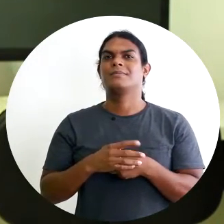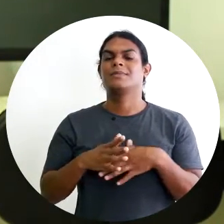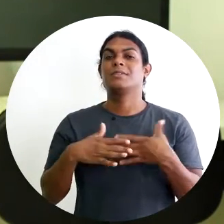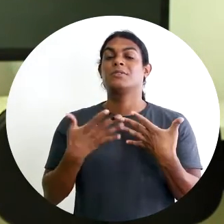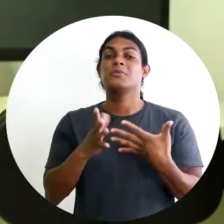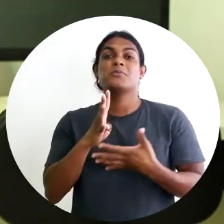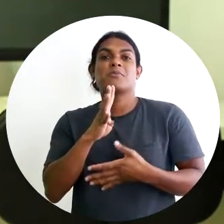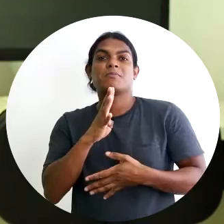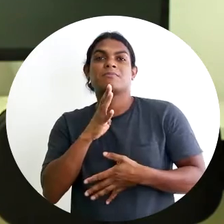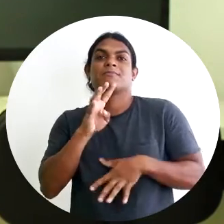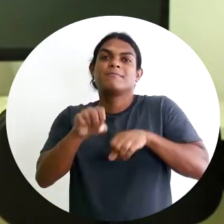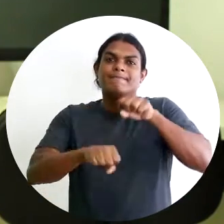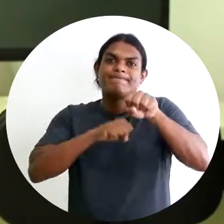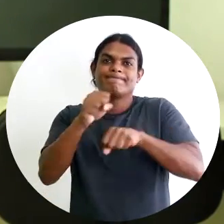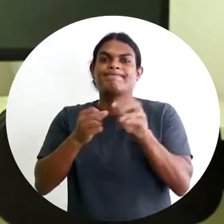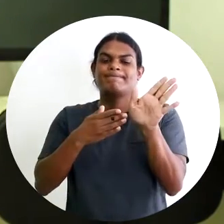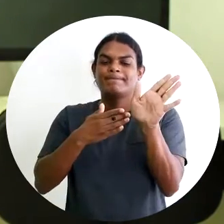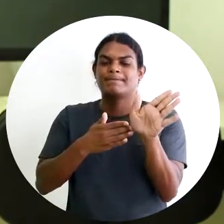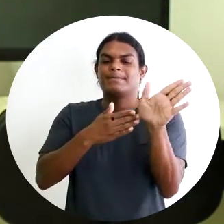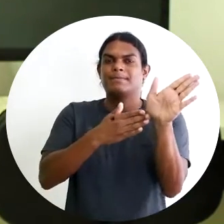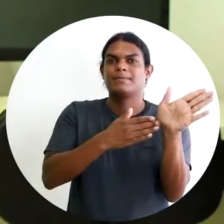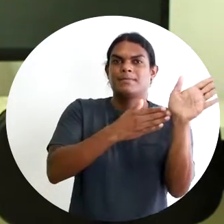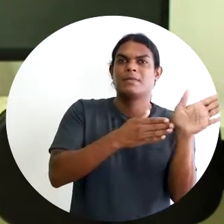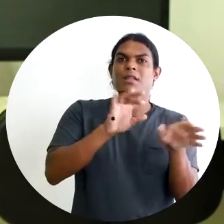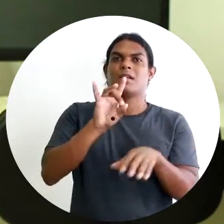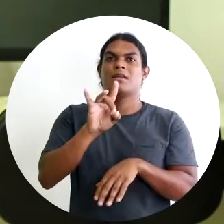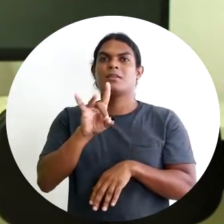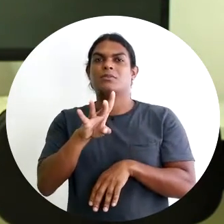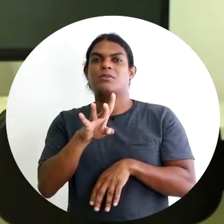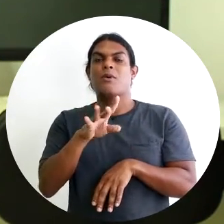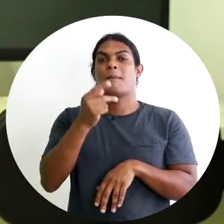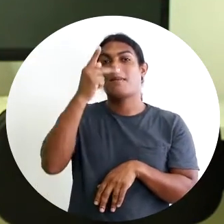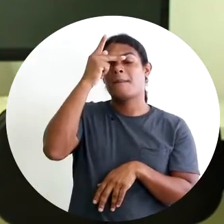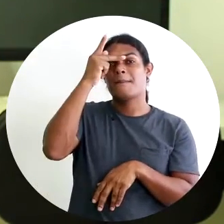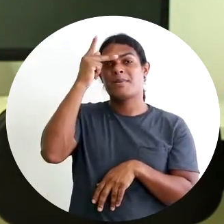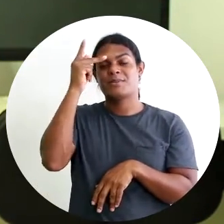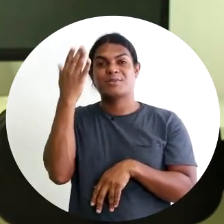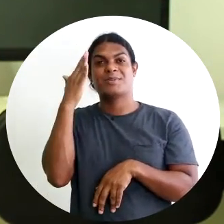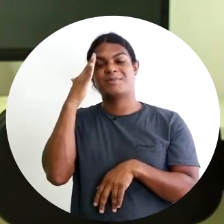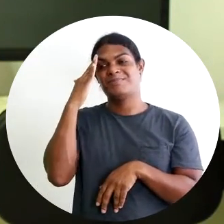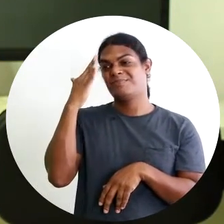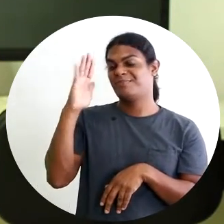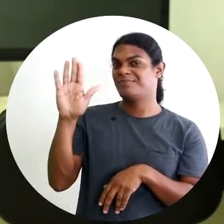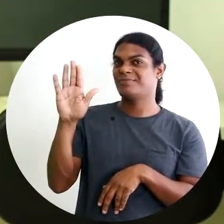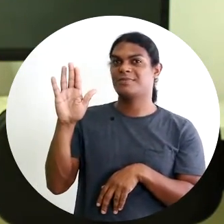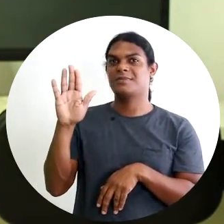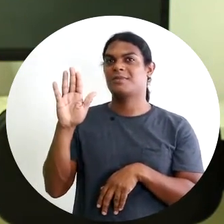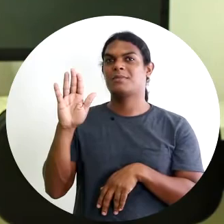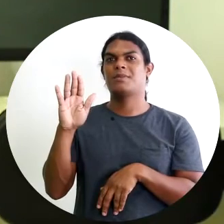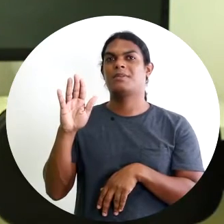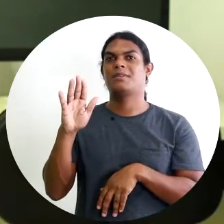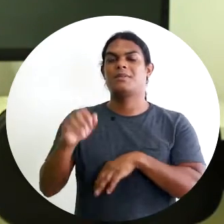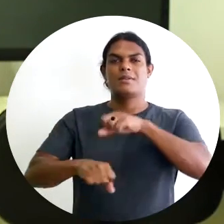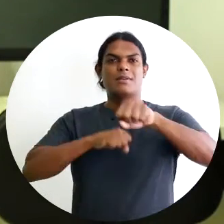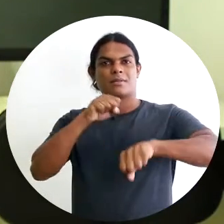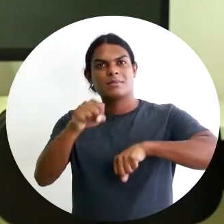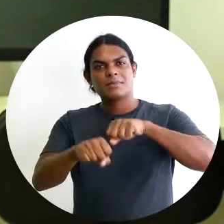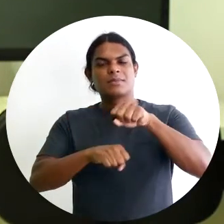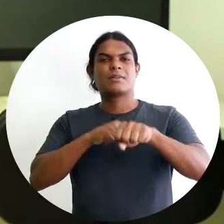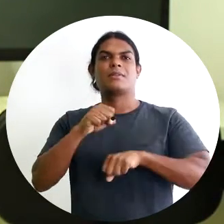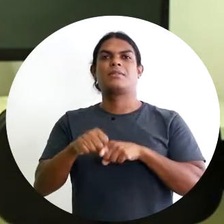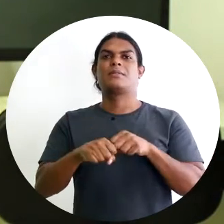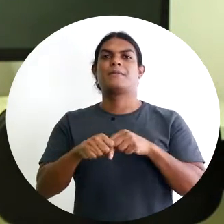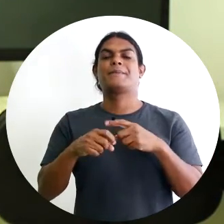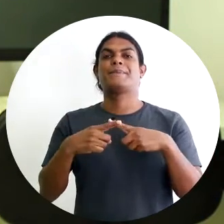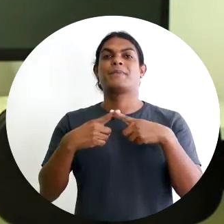bike dupla era para levar pessoas que não sabiam andar de bicicleta para conhecer outras áreas. Mas a perspectiva de